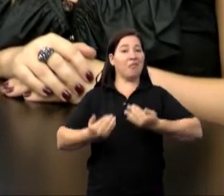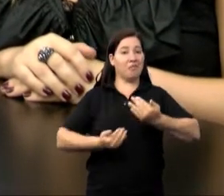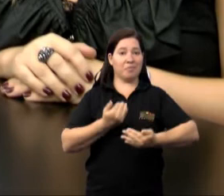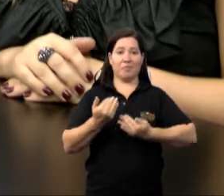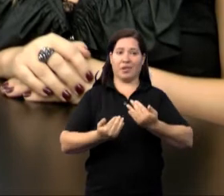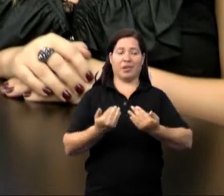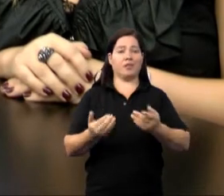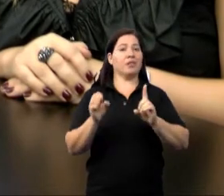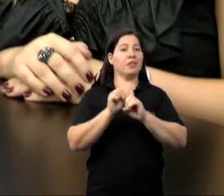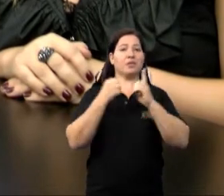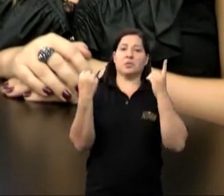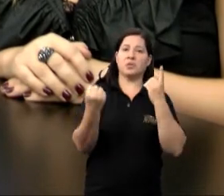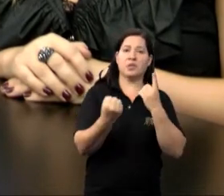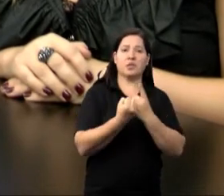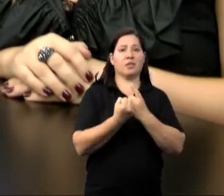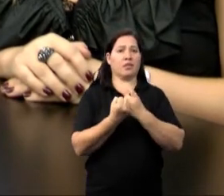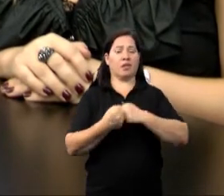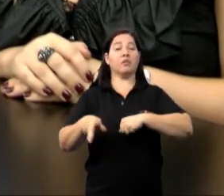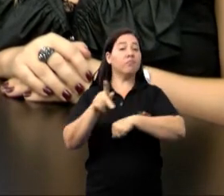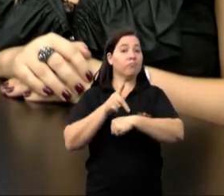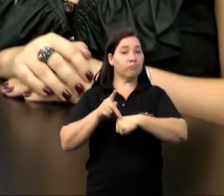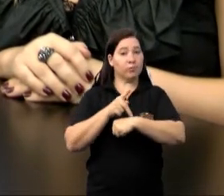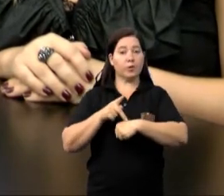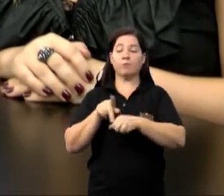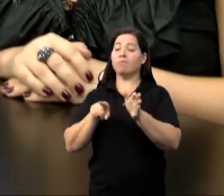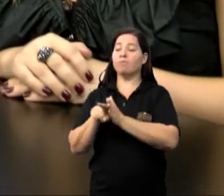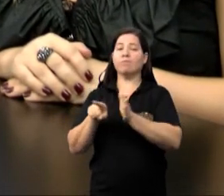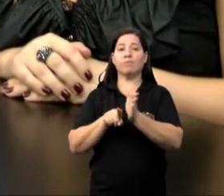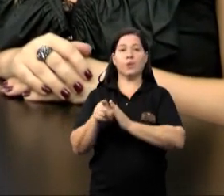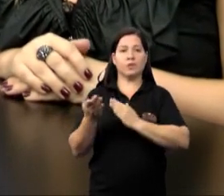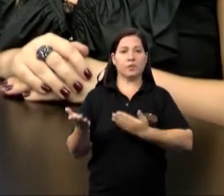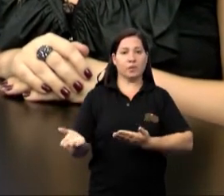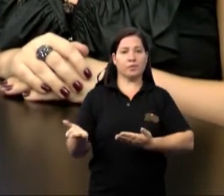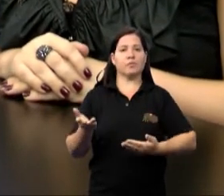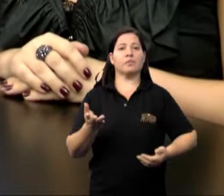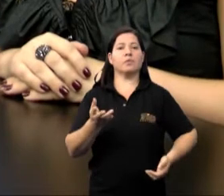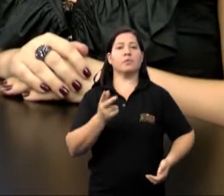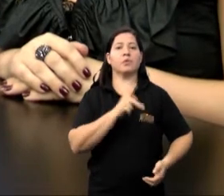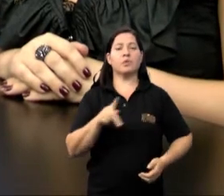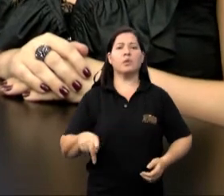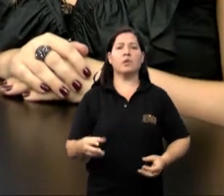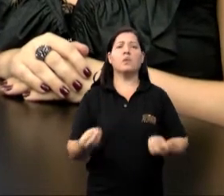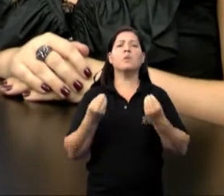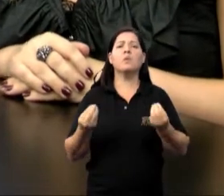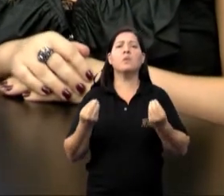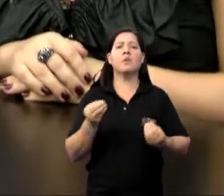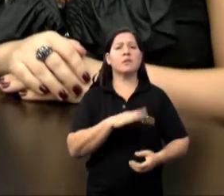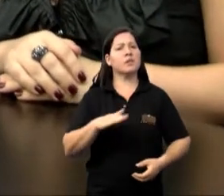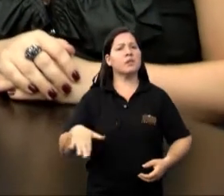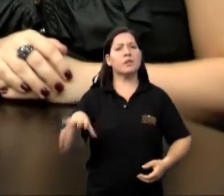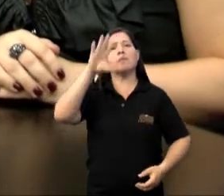uma sociedade, de uma nação, eu pergunto para a professora, como as crianças aprendem?